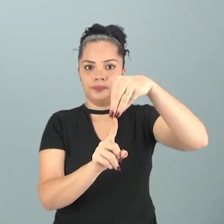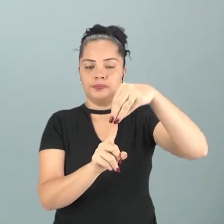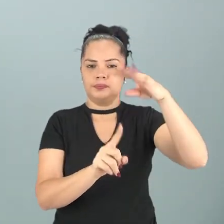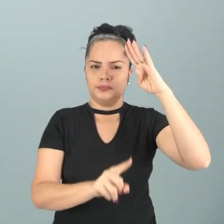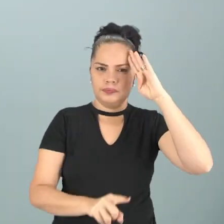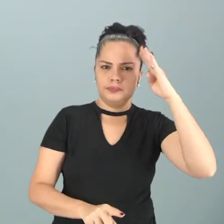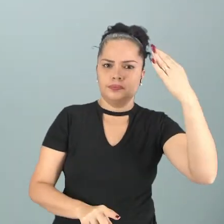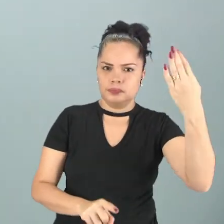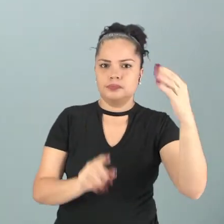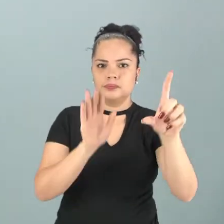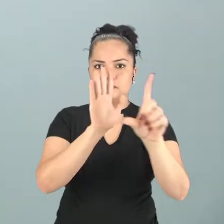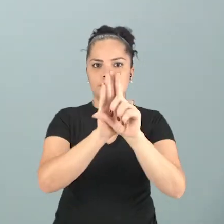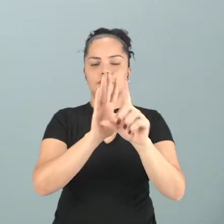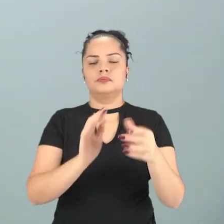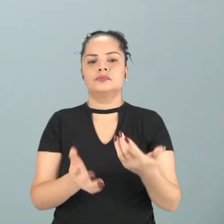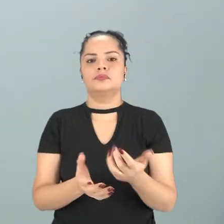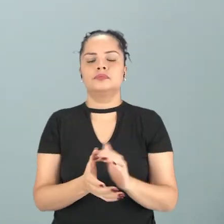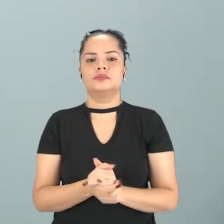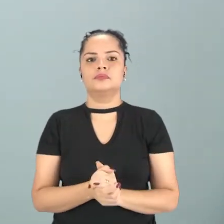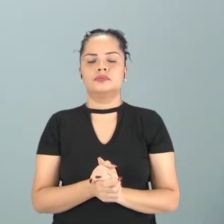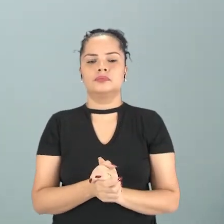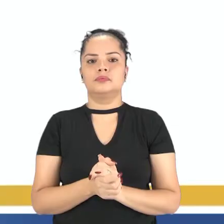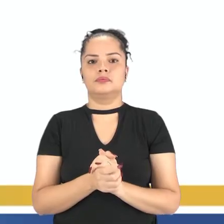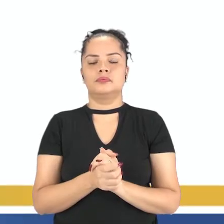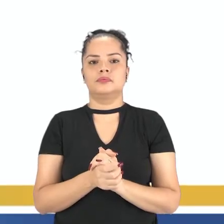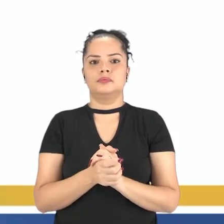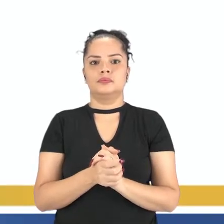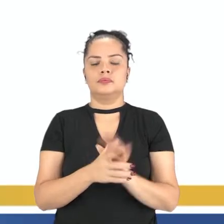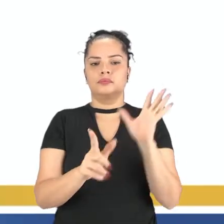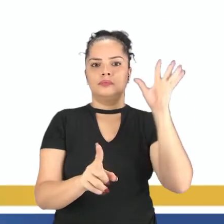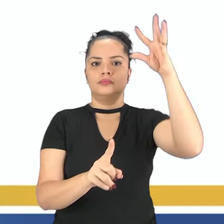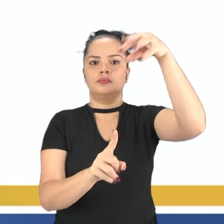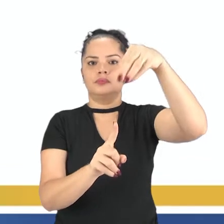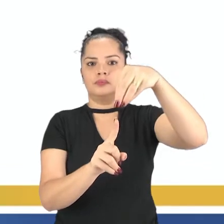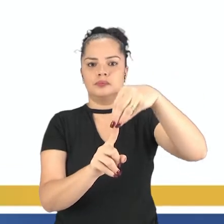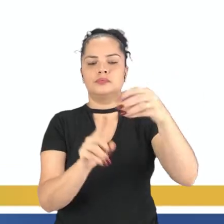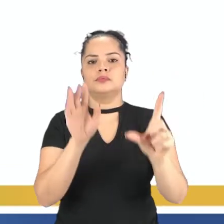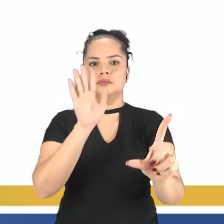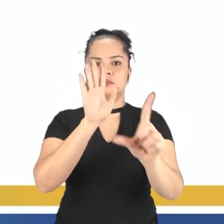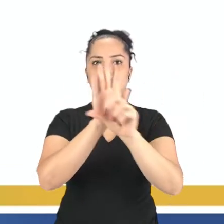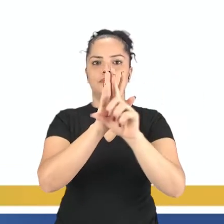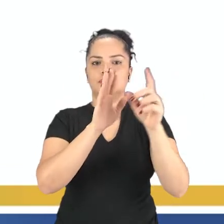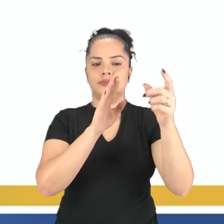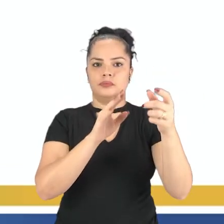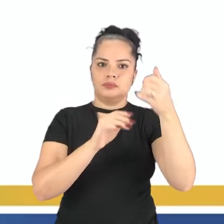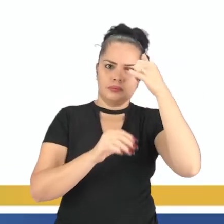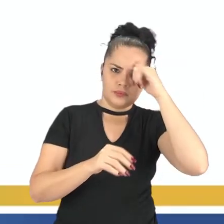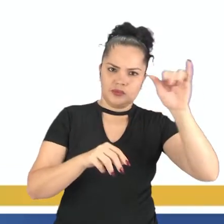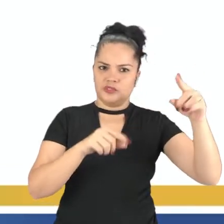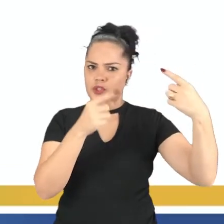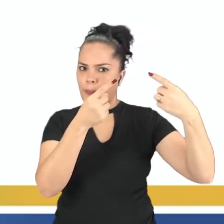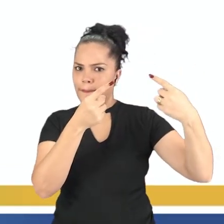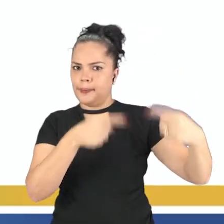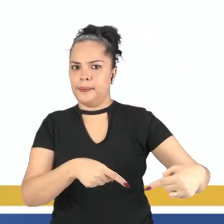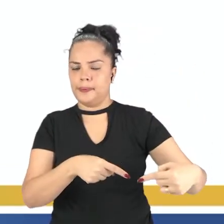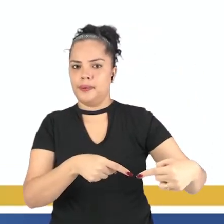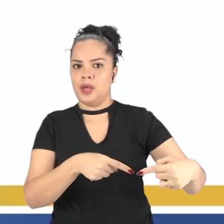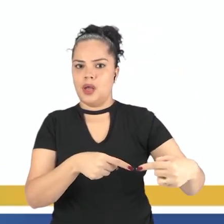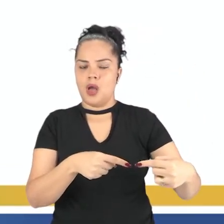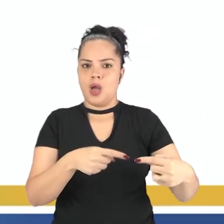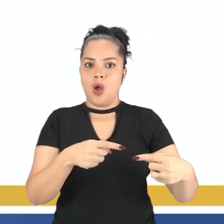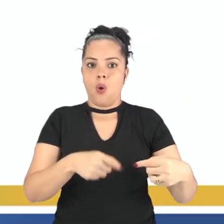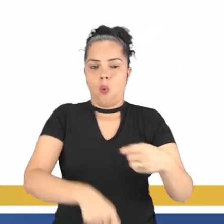objetivo dessa lei? Observe. O objetivo de ambas as leis é combater o racismo no país, ao acentuar